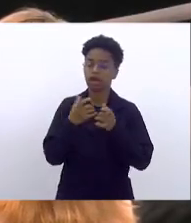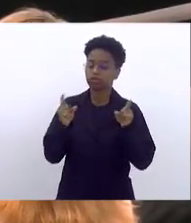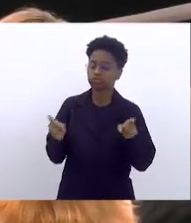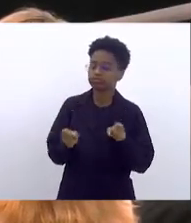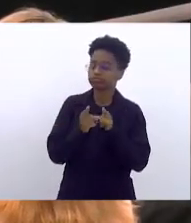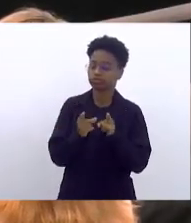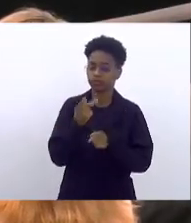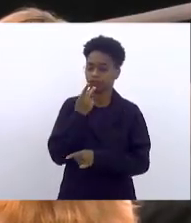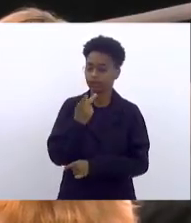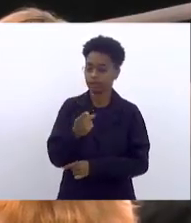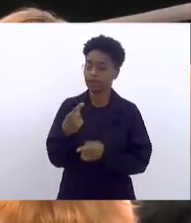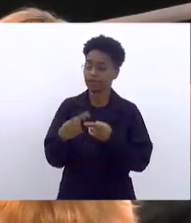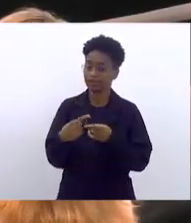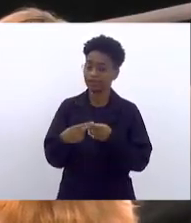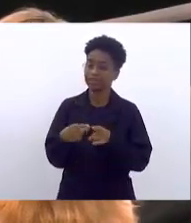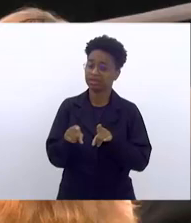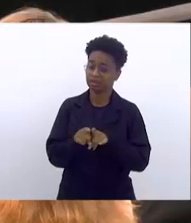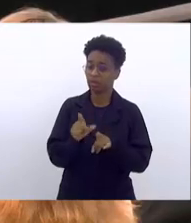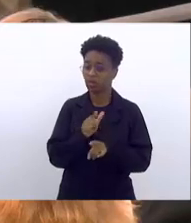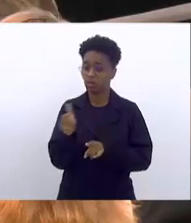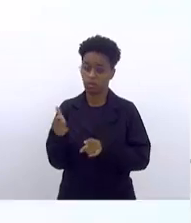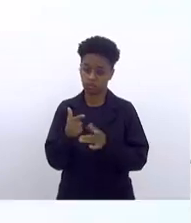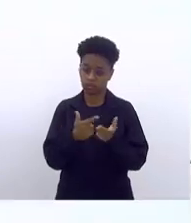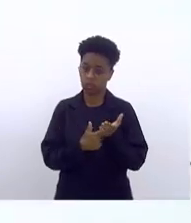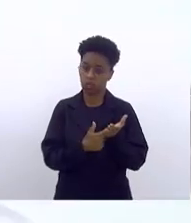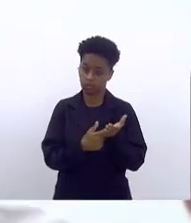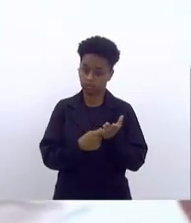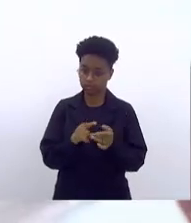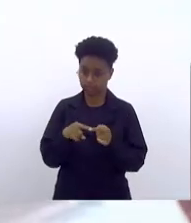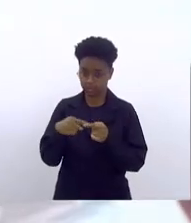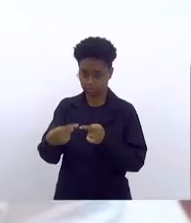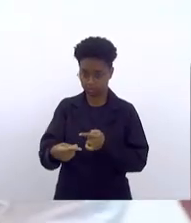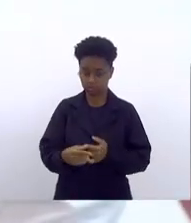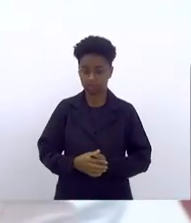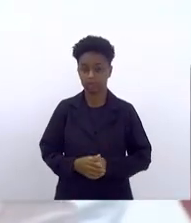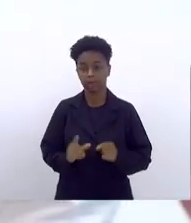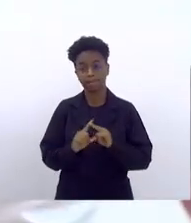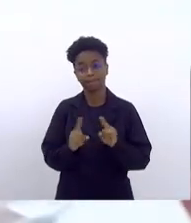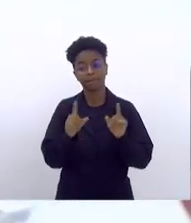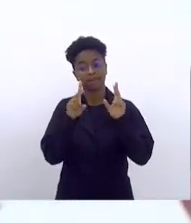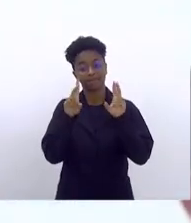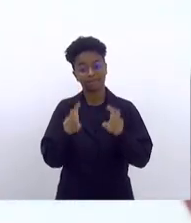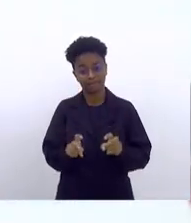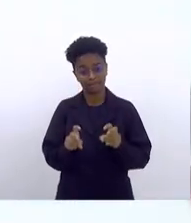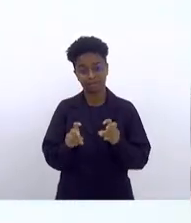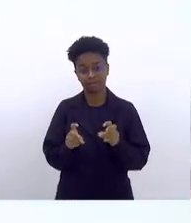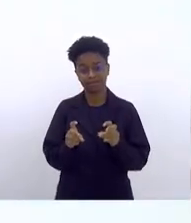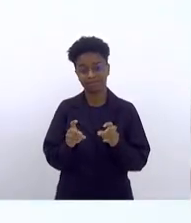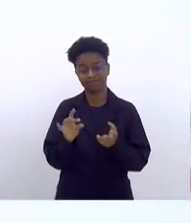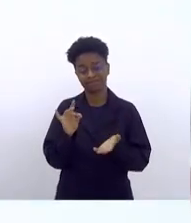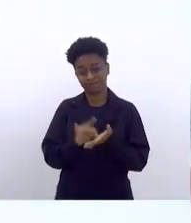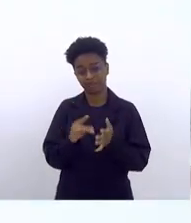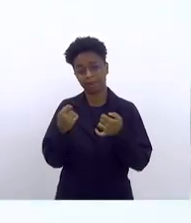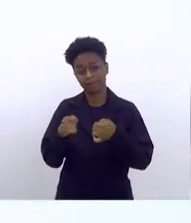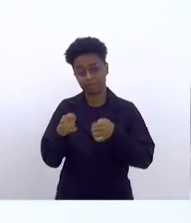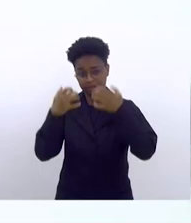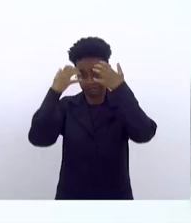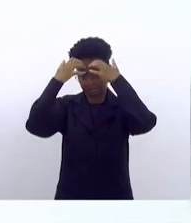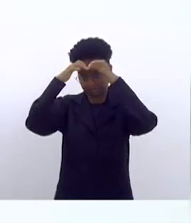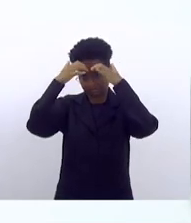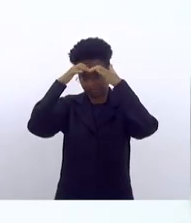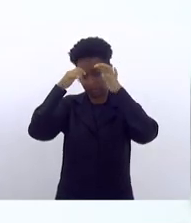até porque eu também tenho outro compromisso a seguir mas o tema ele é um tema que requer algumas reflexões